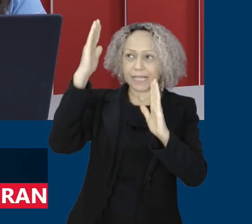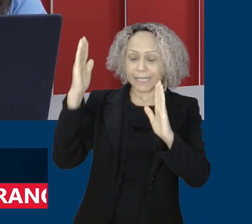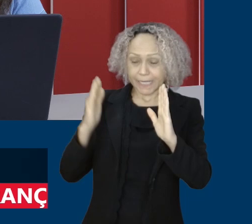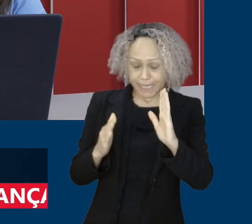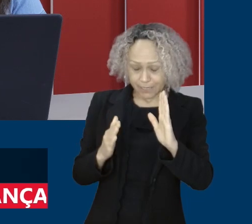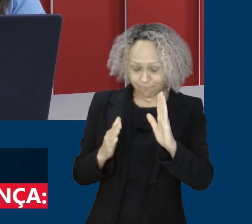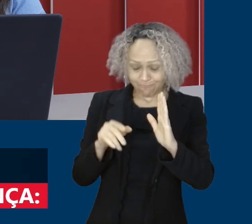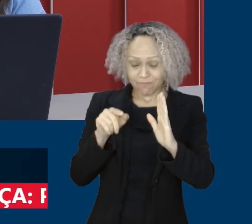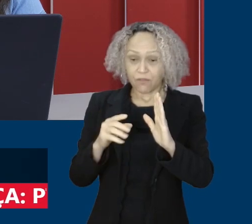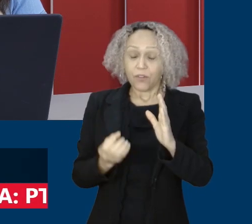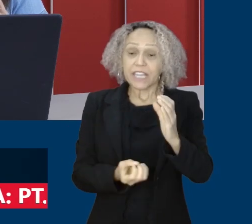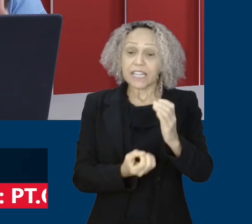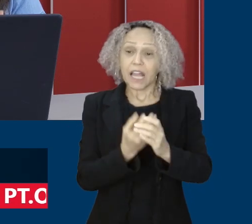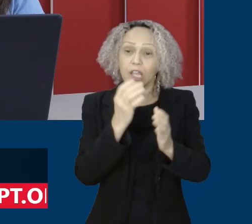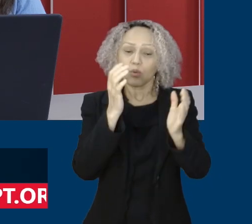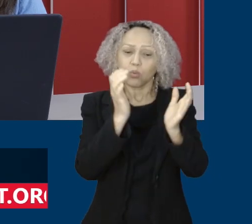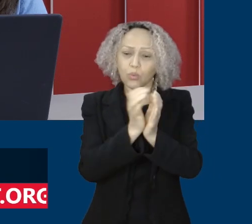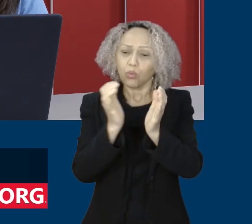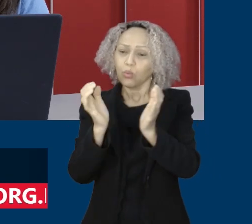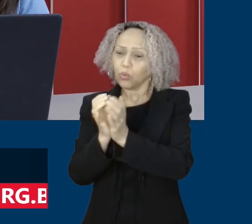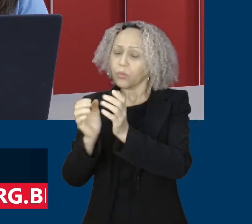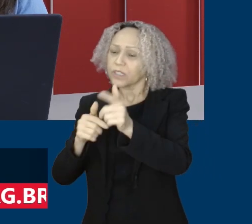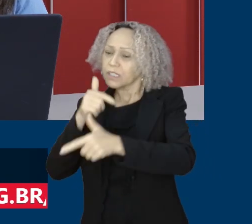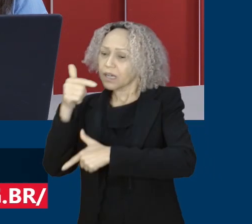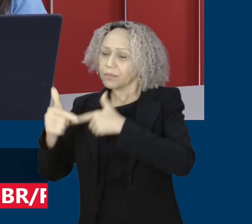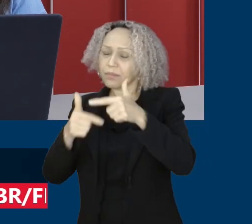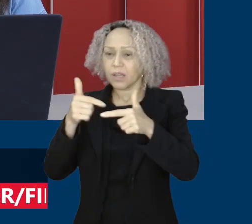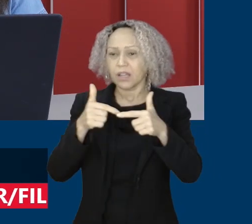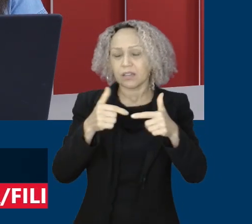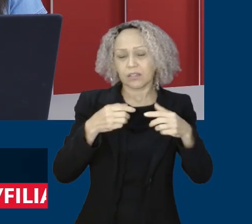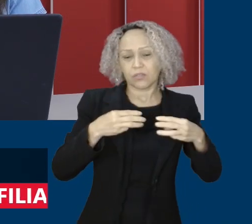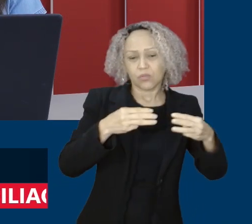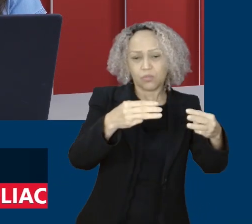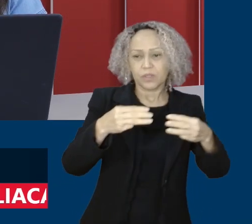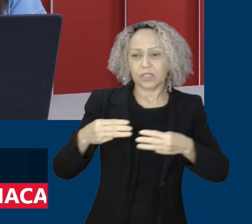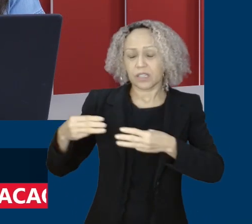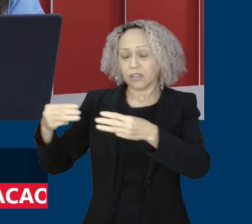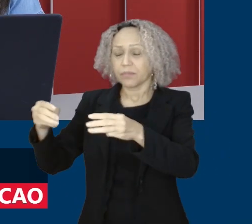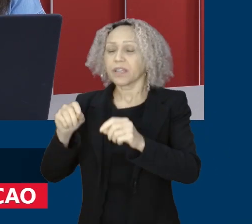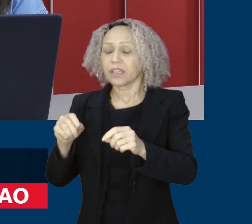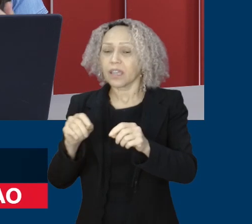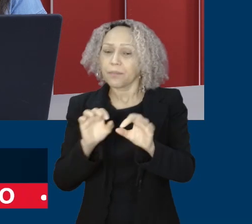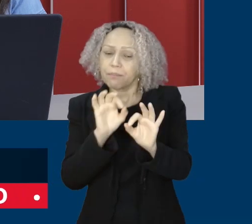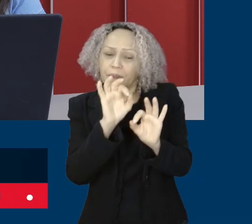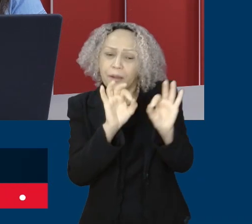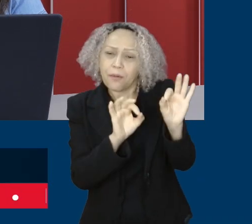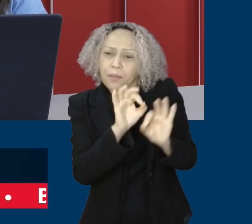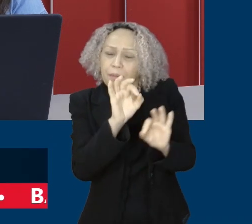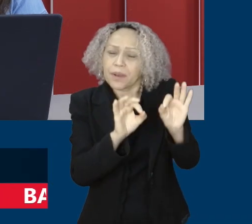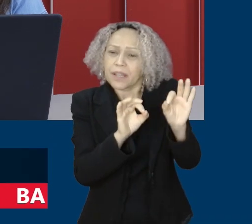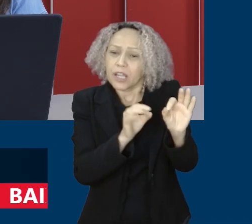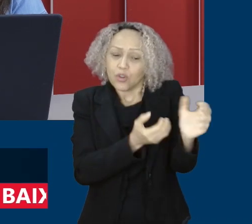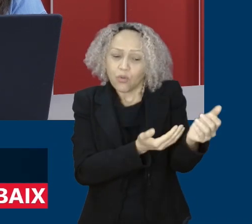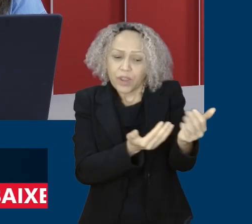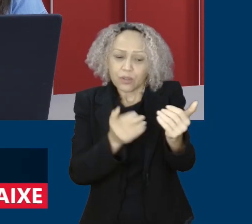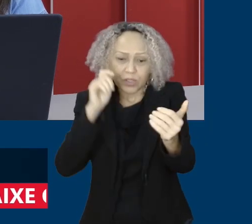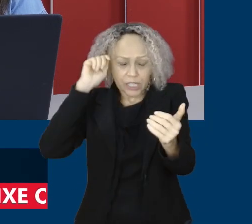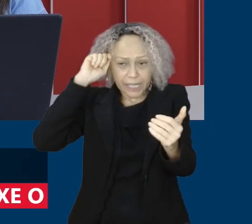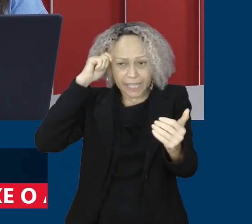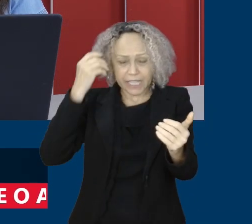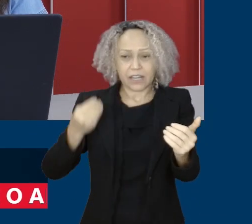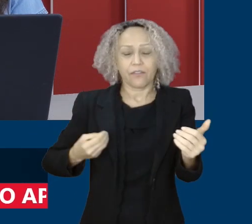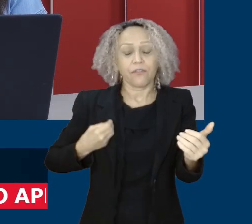trabalho interministeriais, tanto para reformular e implementar o plano Juventude Negra Viva, voltado para a redução de